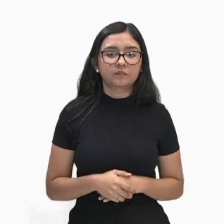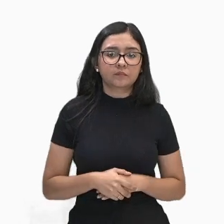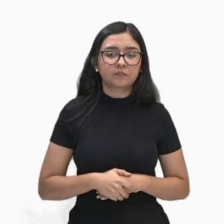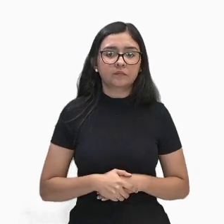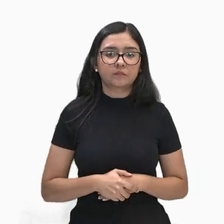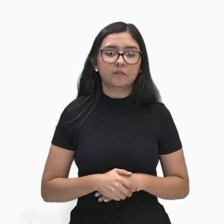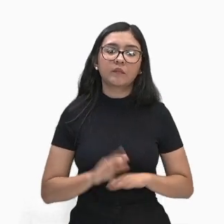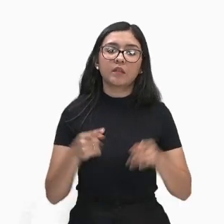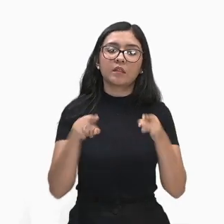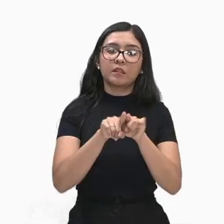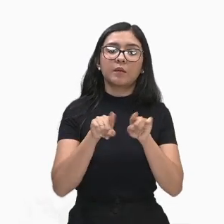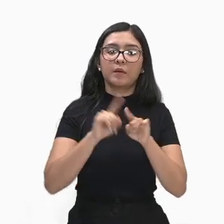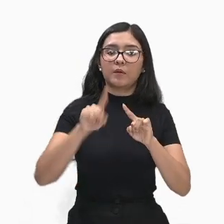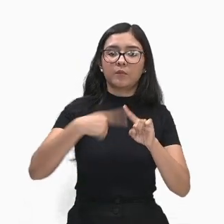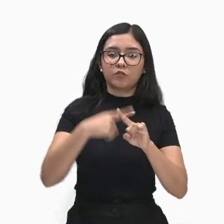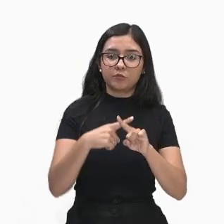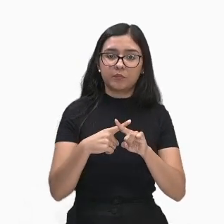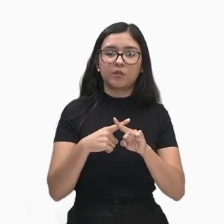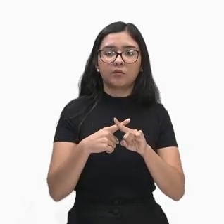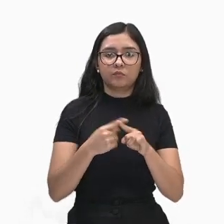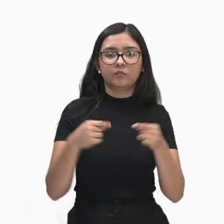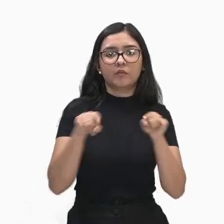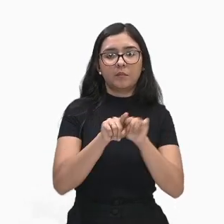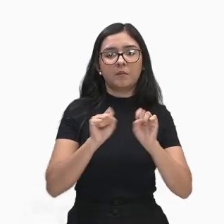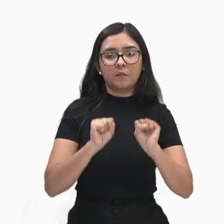eu multiplico uma carga pela outra.